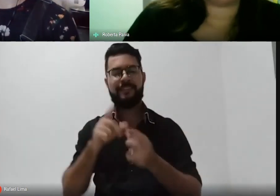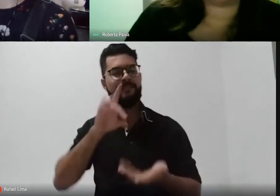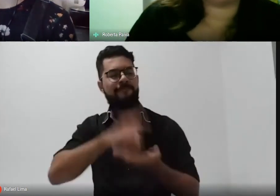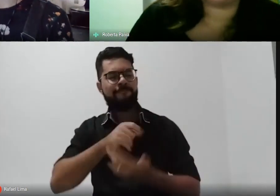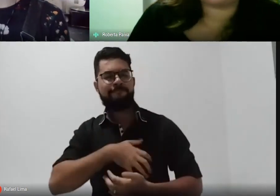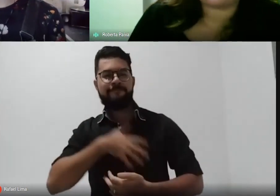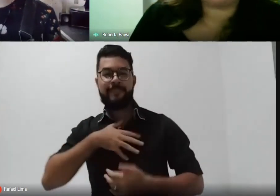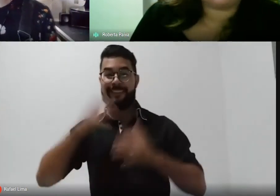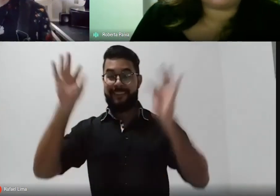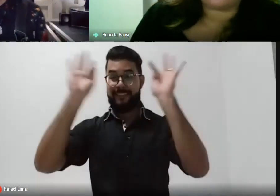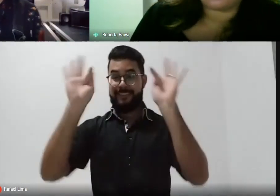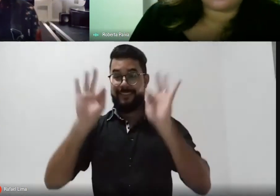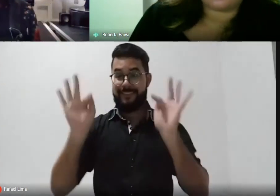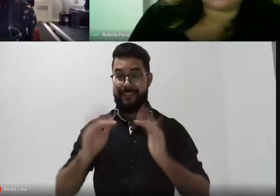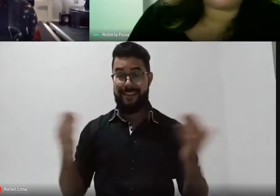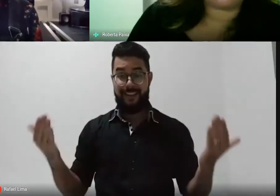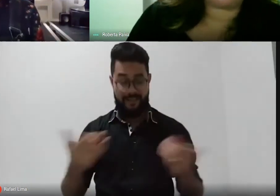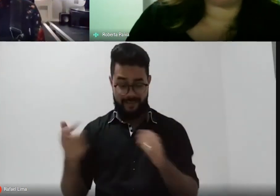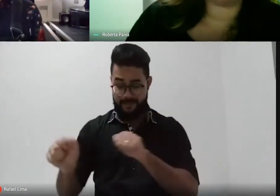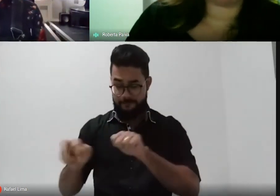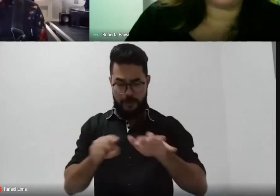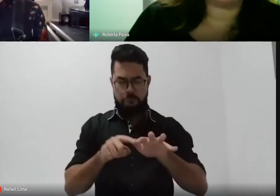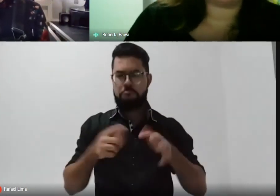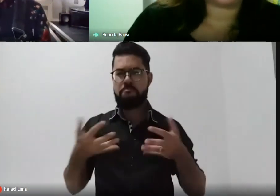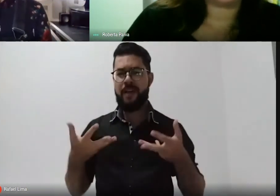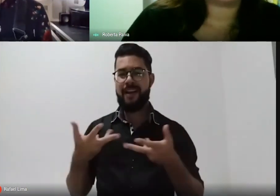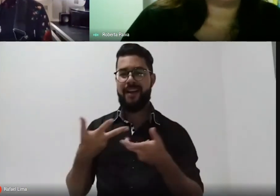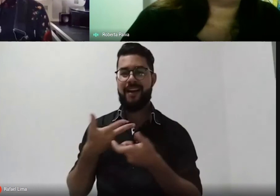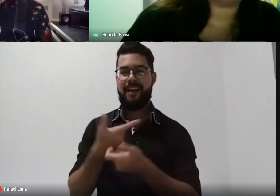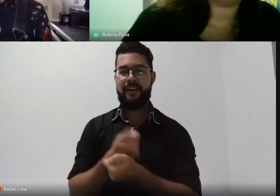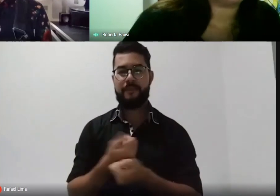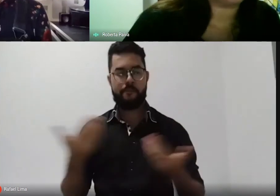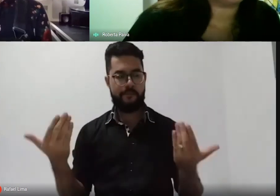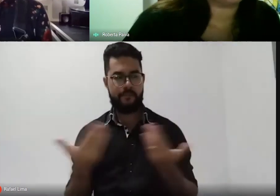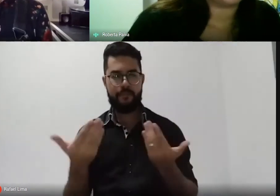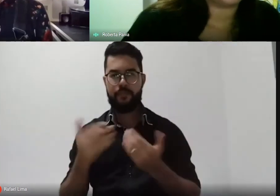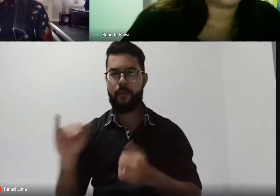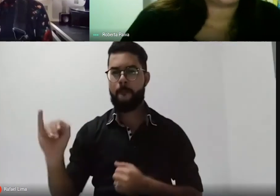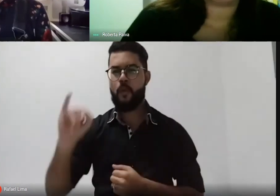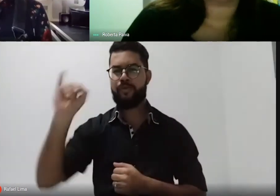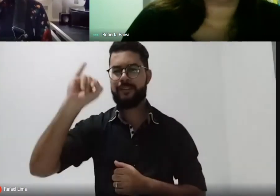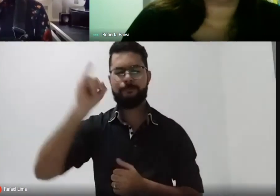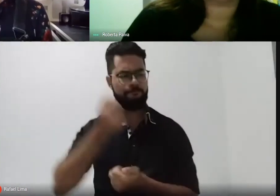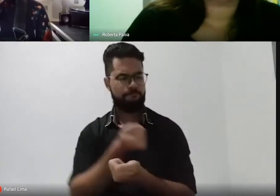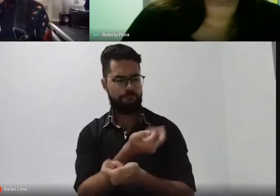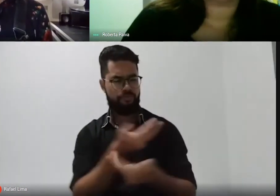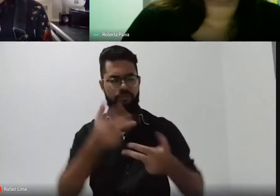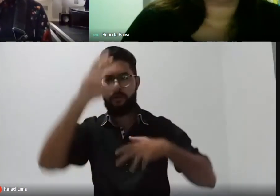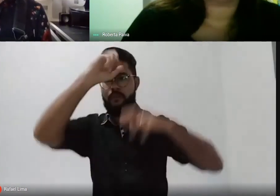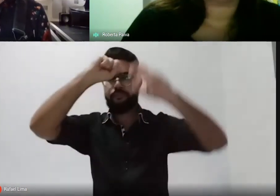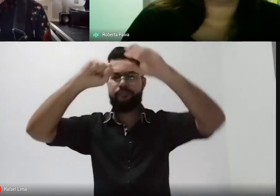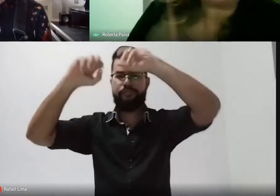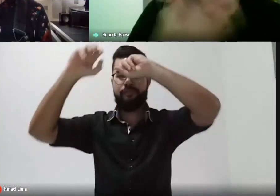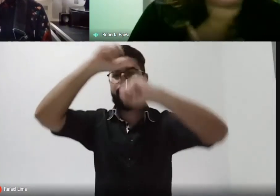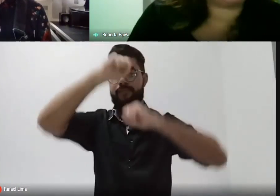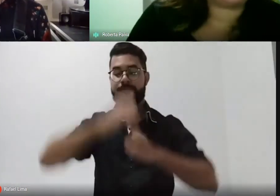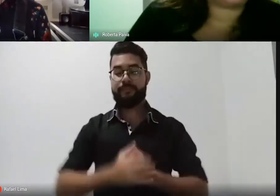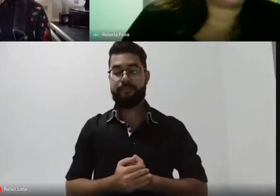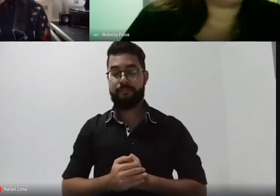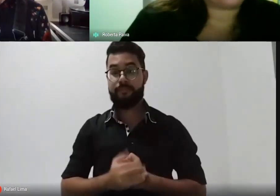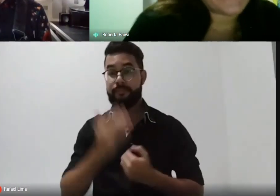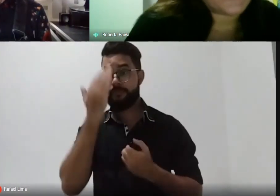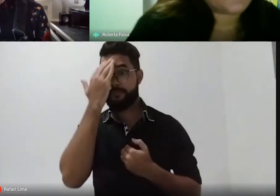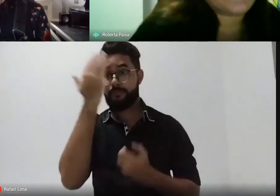por essa semana maravilhosa que a gente teve. Que evento rico, né, gente? Quanta coisa a gente não aprendeu. Agradecer a pessoa